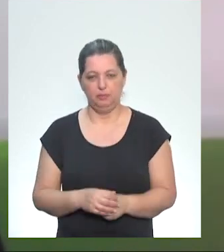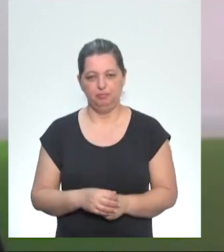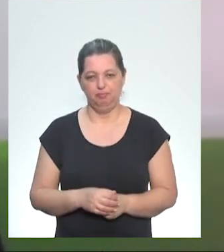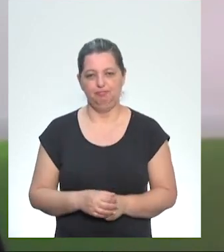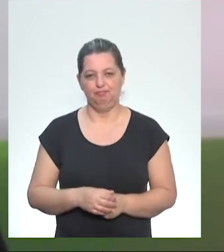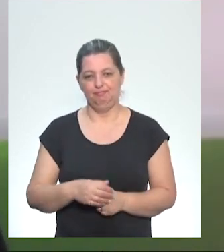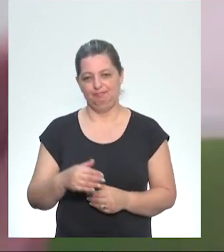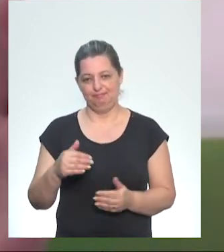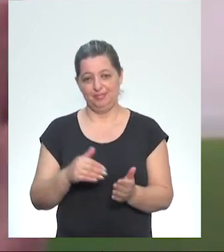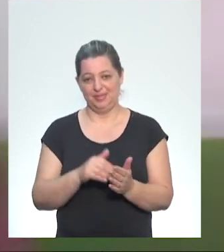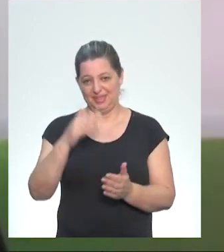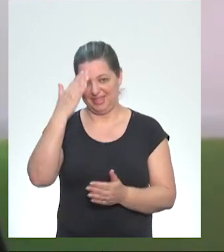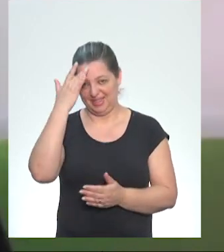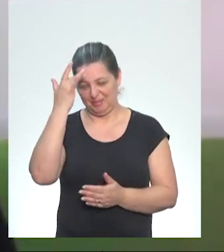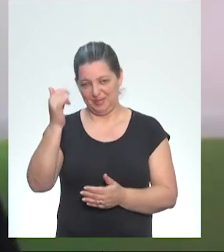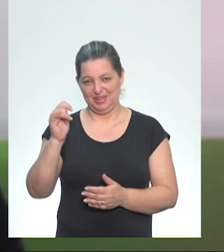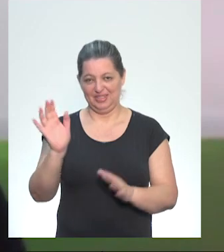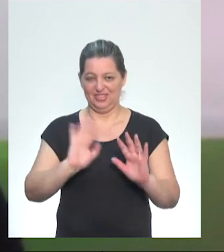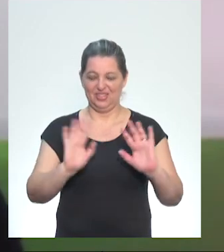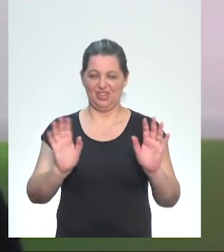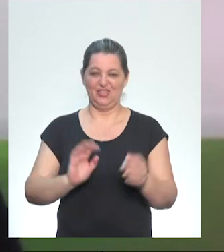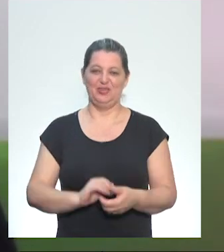amanhã. Tchau!